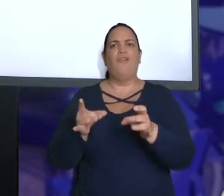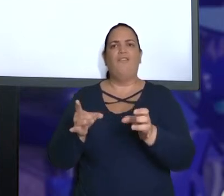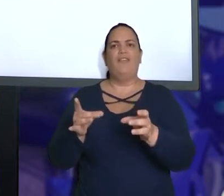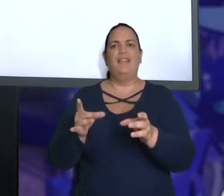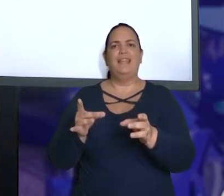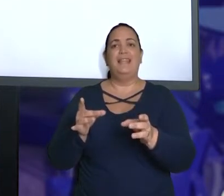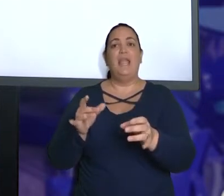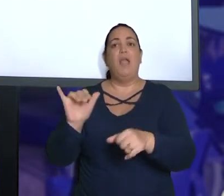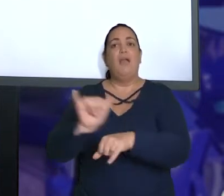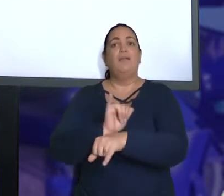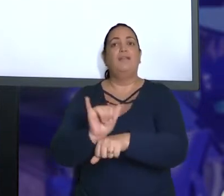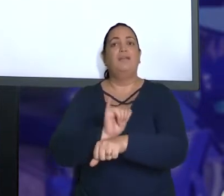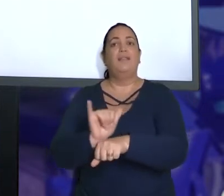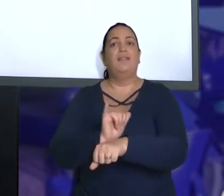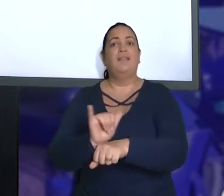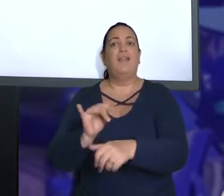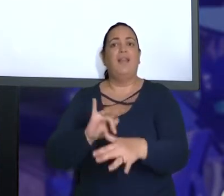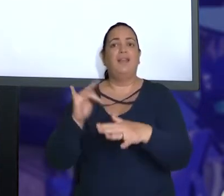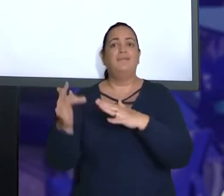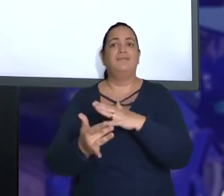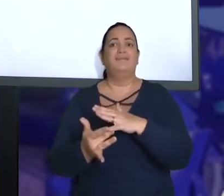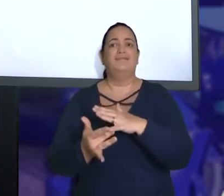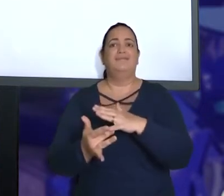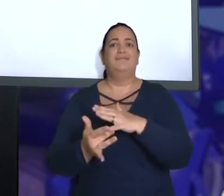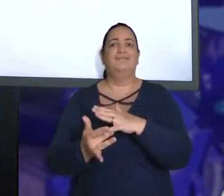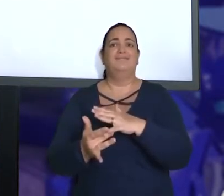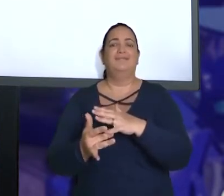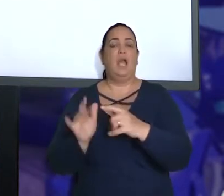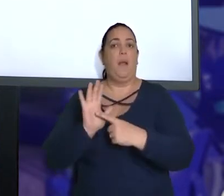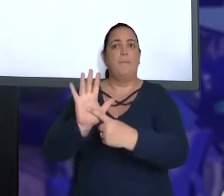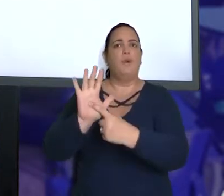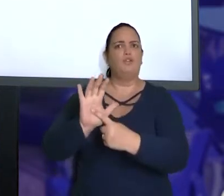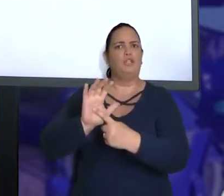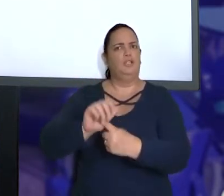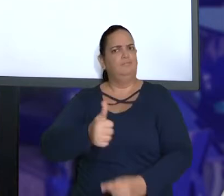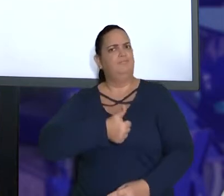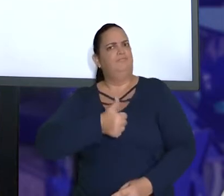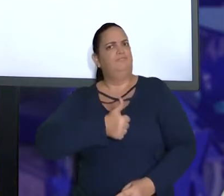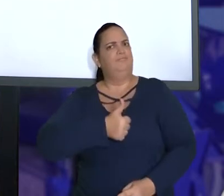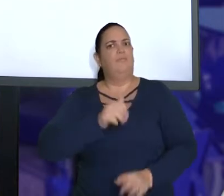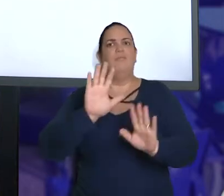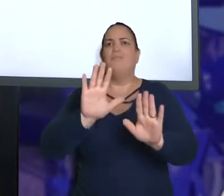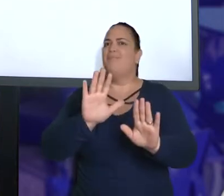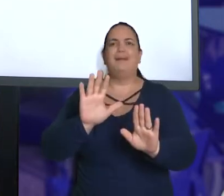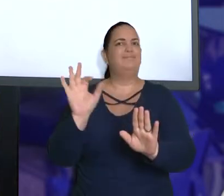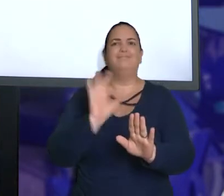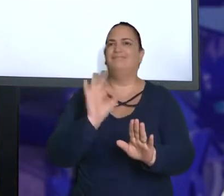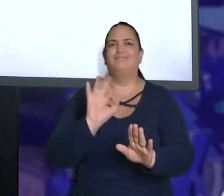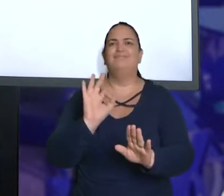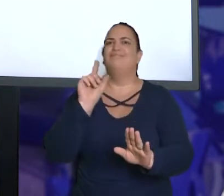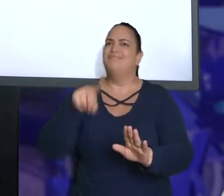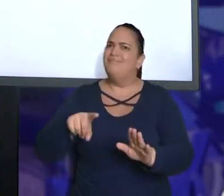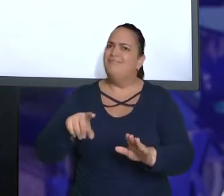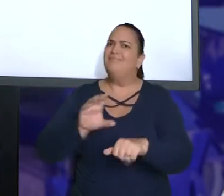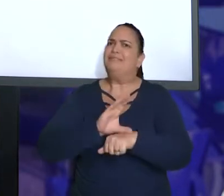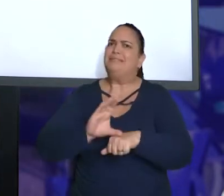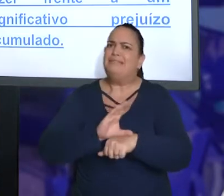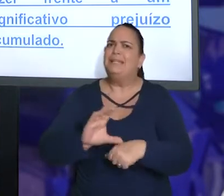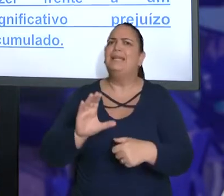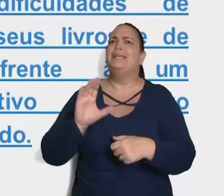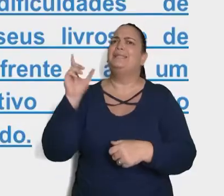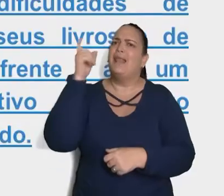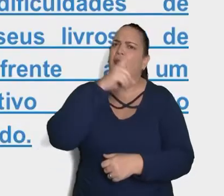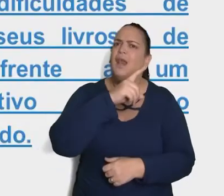final da notícia, como eu disse, um caráter positivo. Mas lembrando, não é uma crise que se instaurou em 2018 e continua até